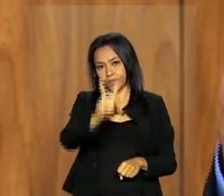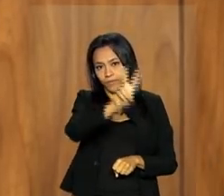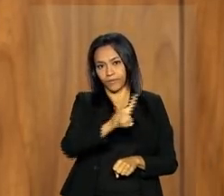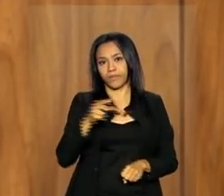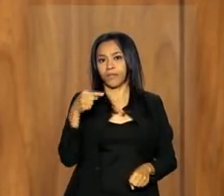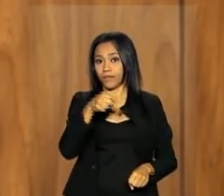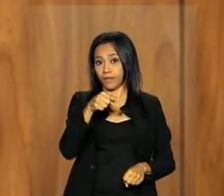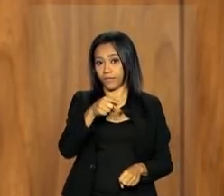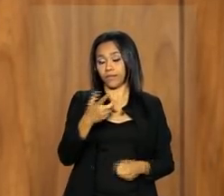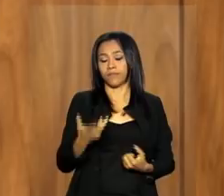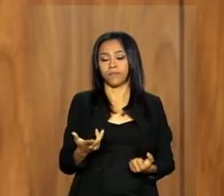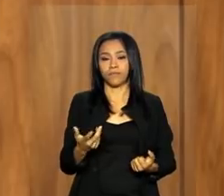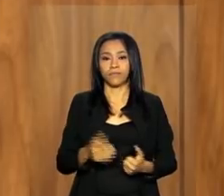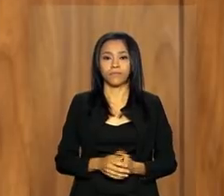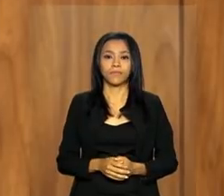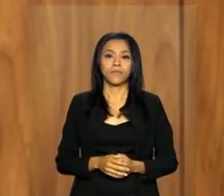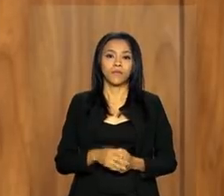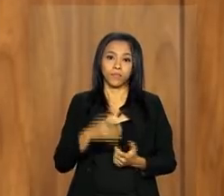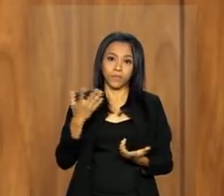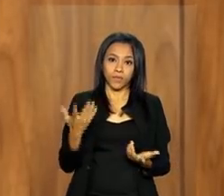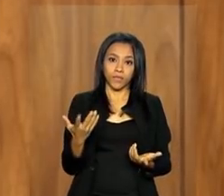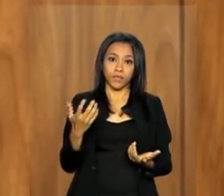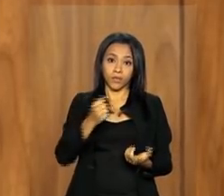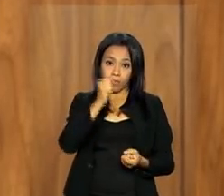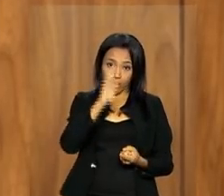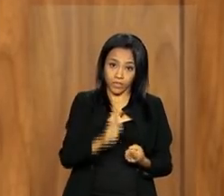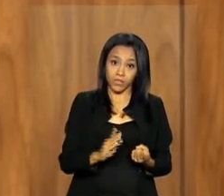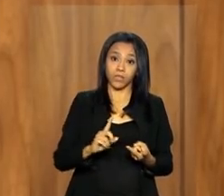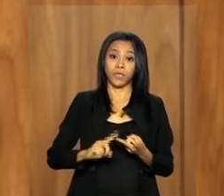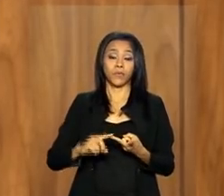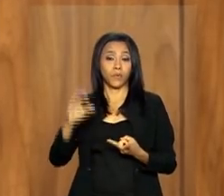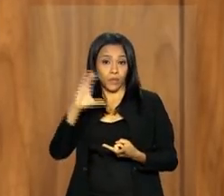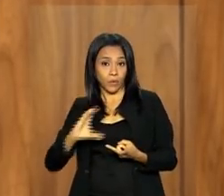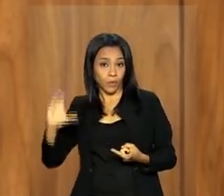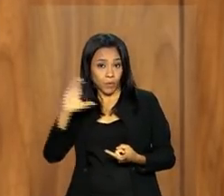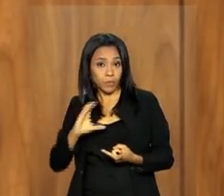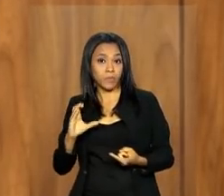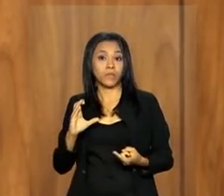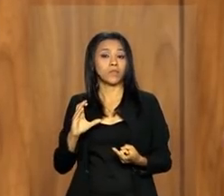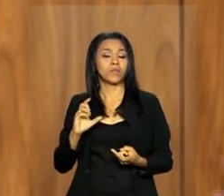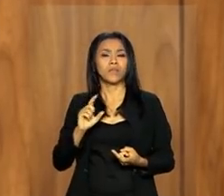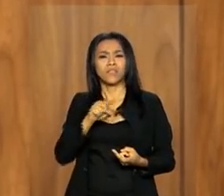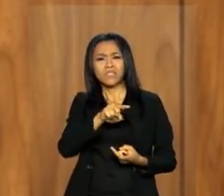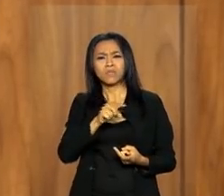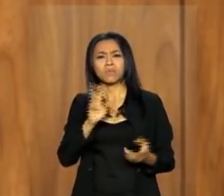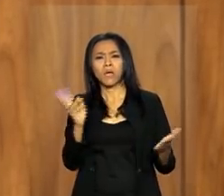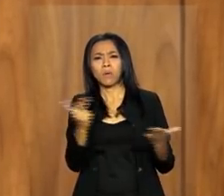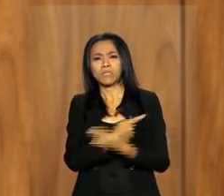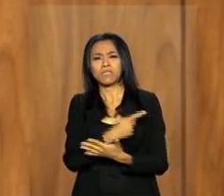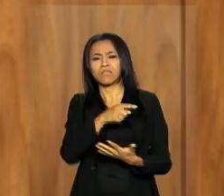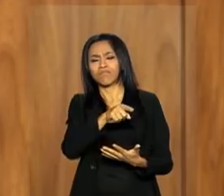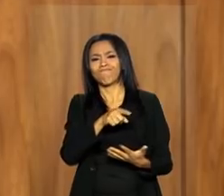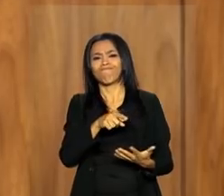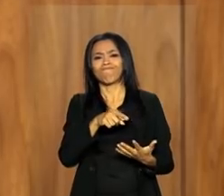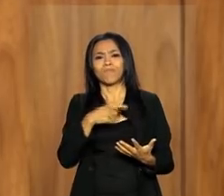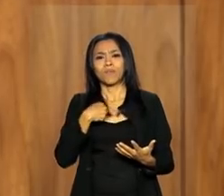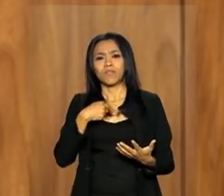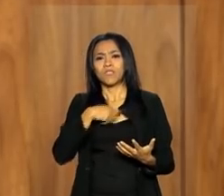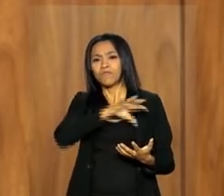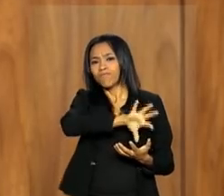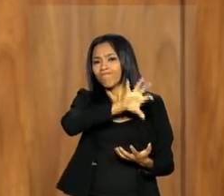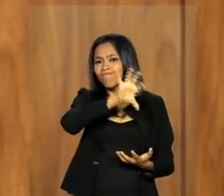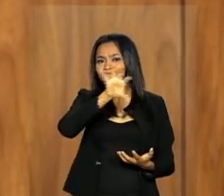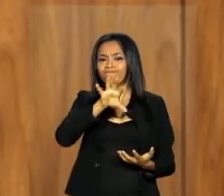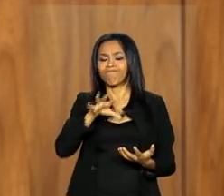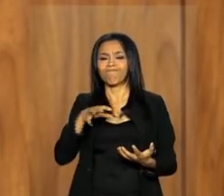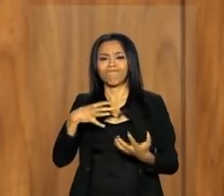êxodo venezuelano para o Brasil e para a Colômbia perturba os países da América